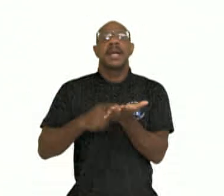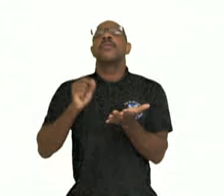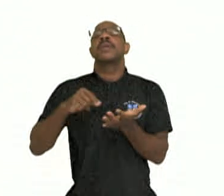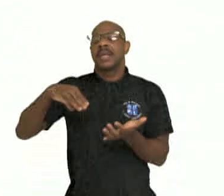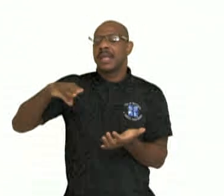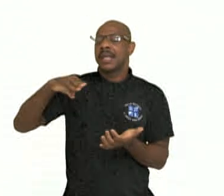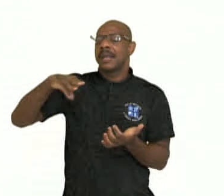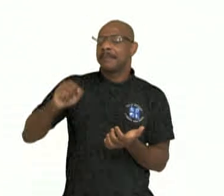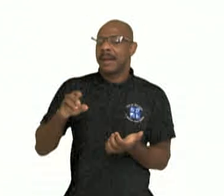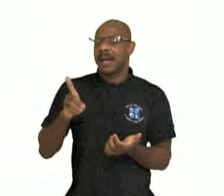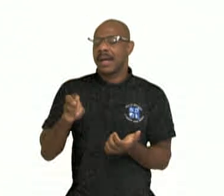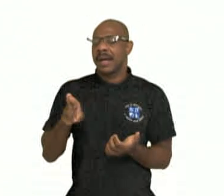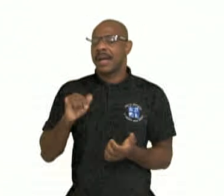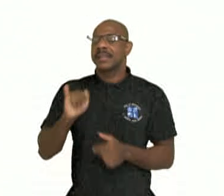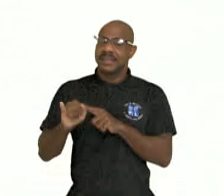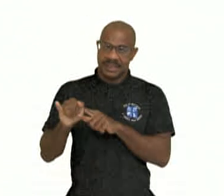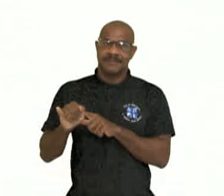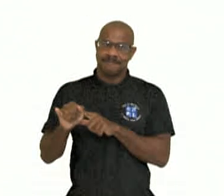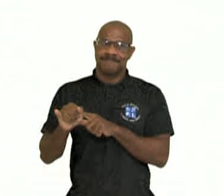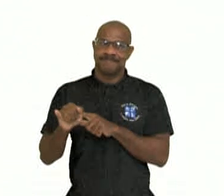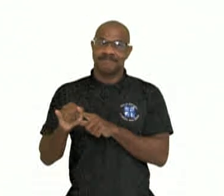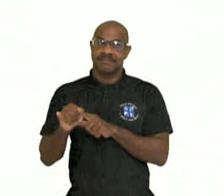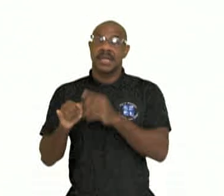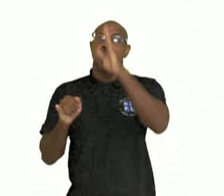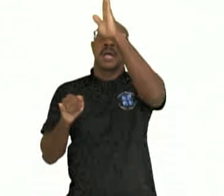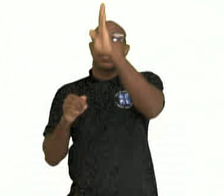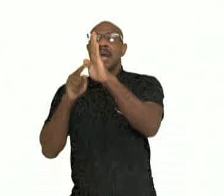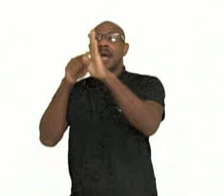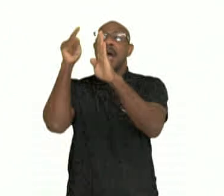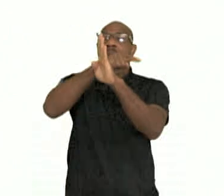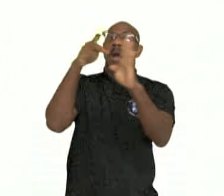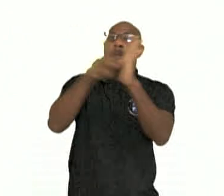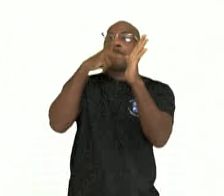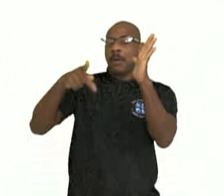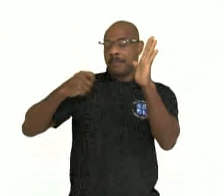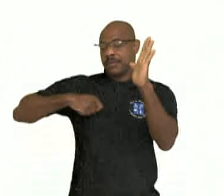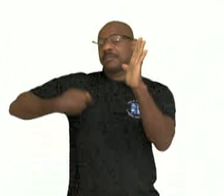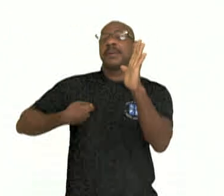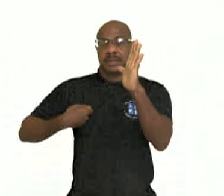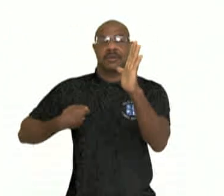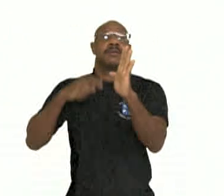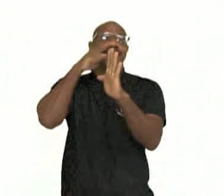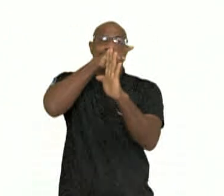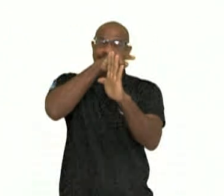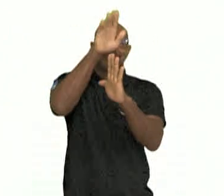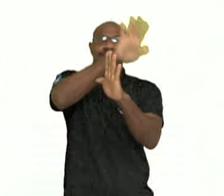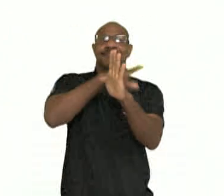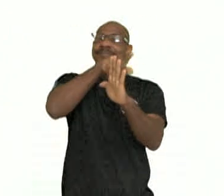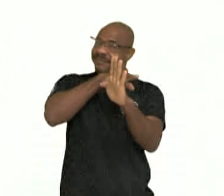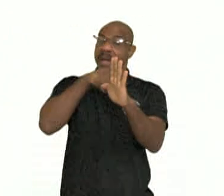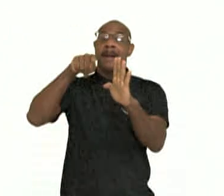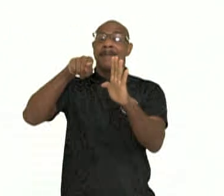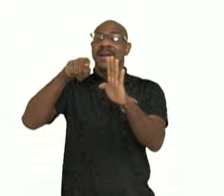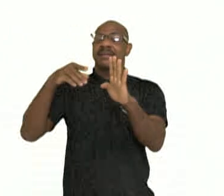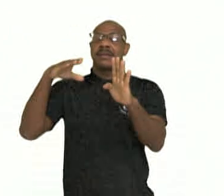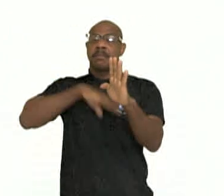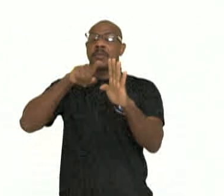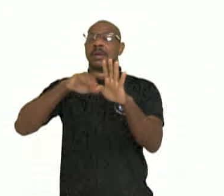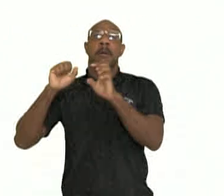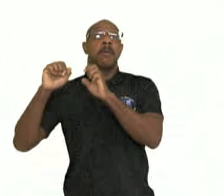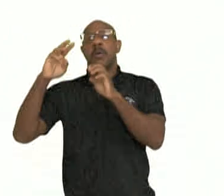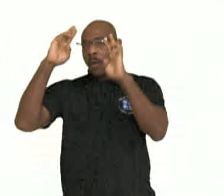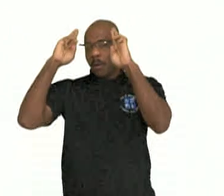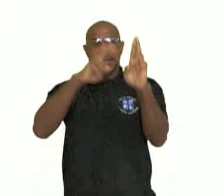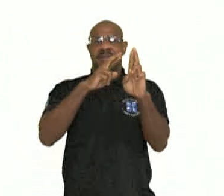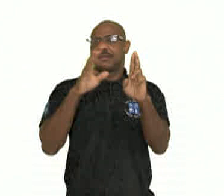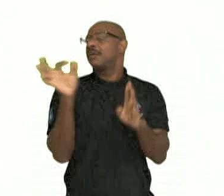avançaram muito em terras espanholas e tomaram posse e exploravam os recursos dessas terras, era preciso delimitar